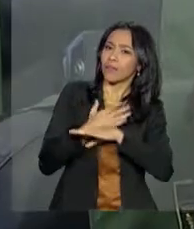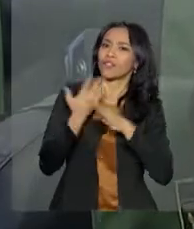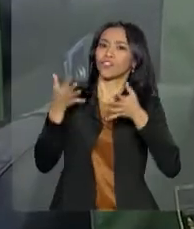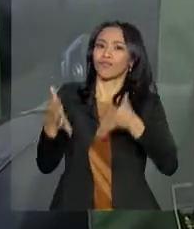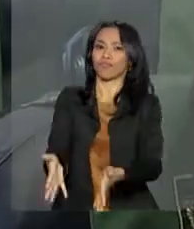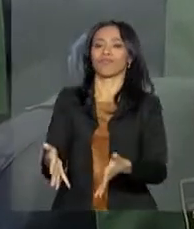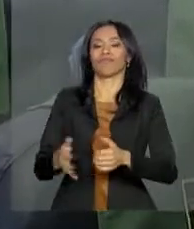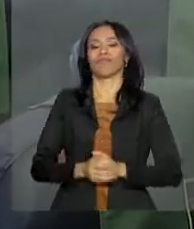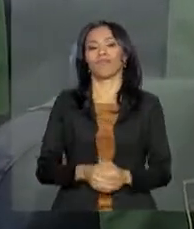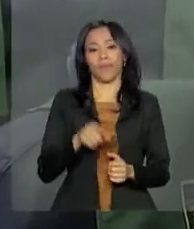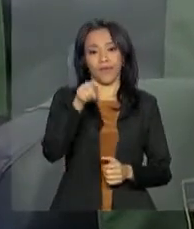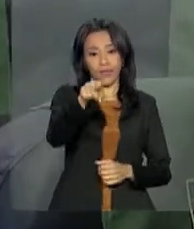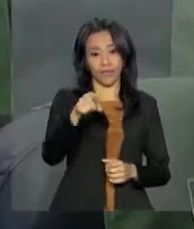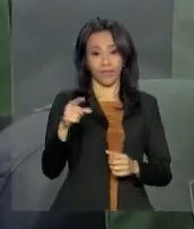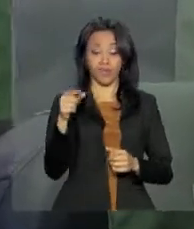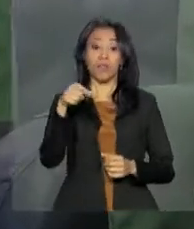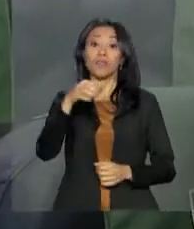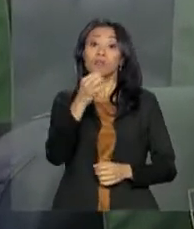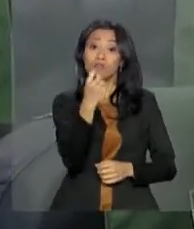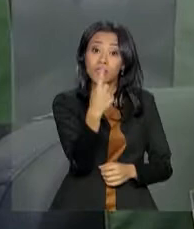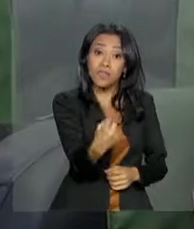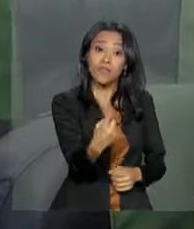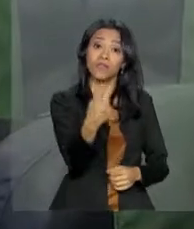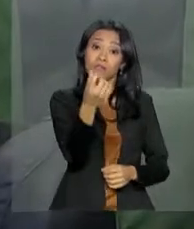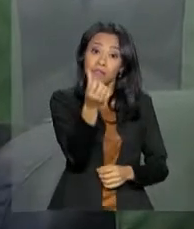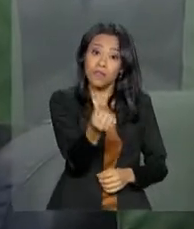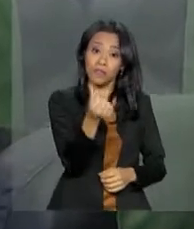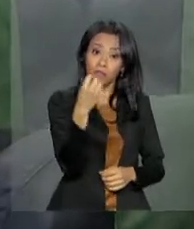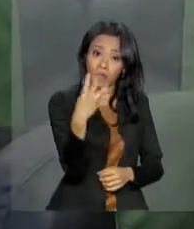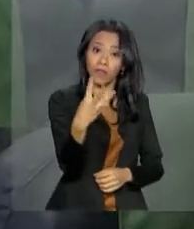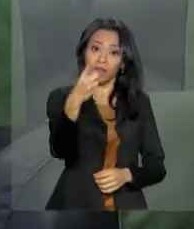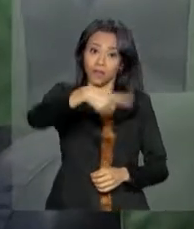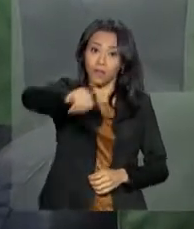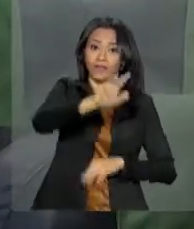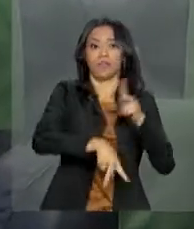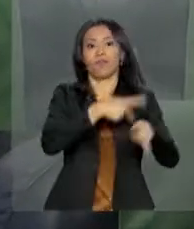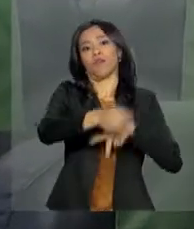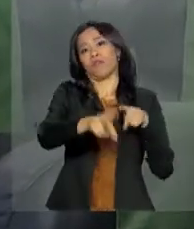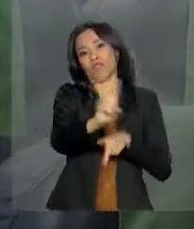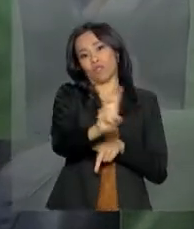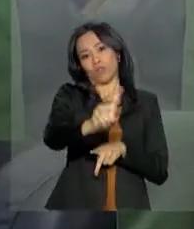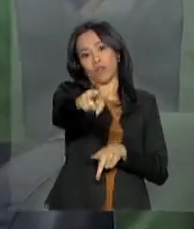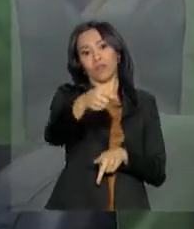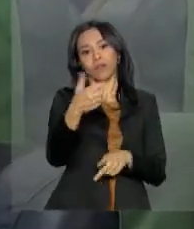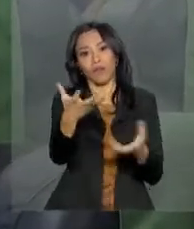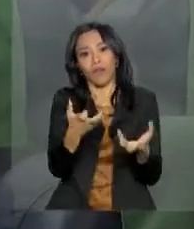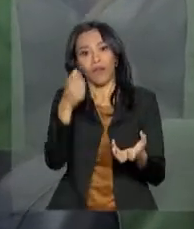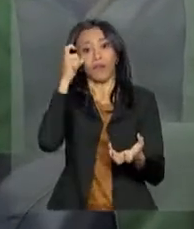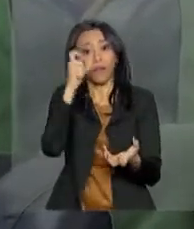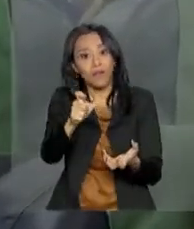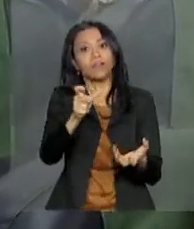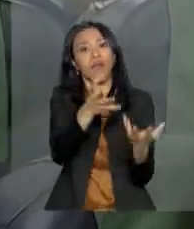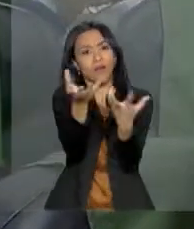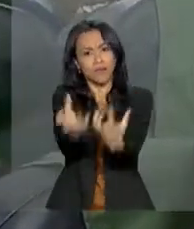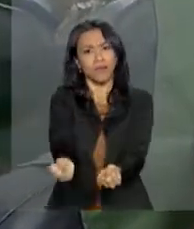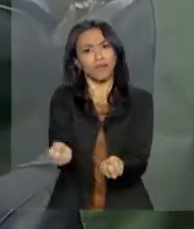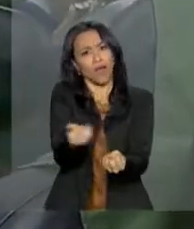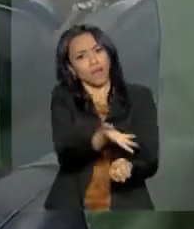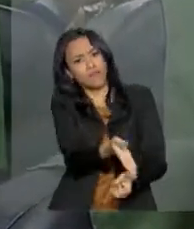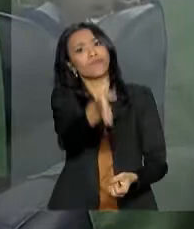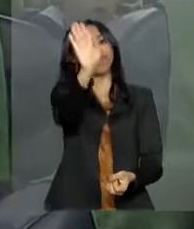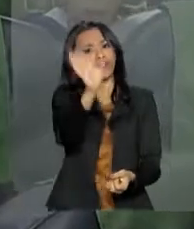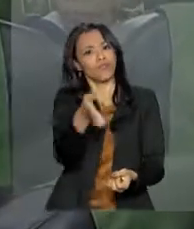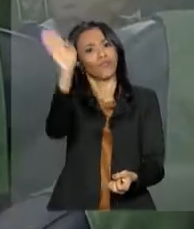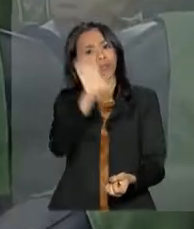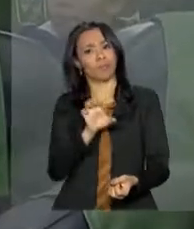Nessa etapa, são 163 imigrantes venezuelanos que demonstraram interesse e aceitaram participar do processo